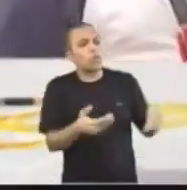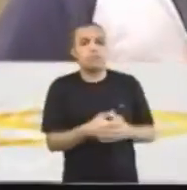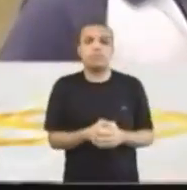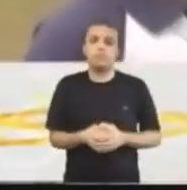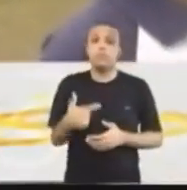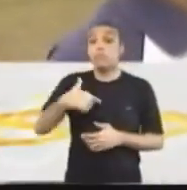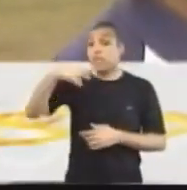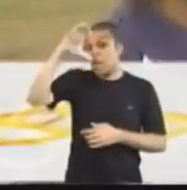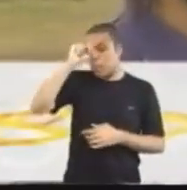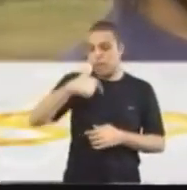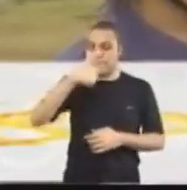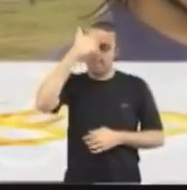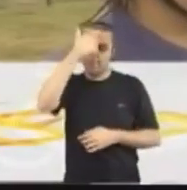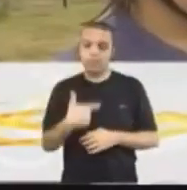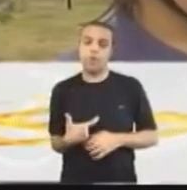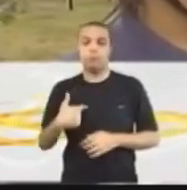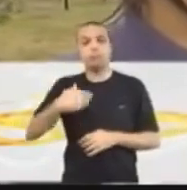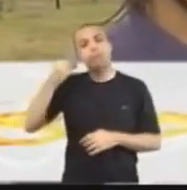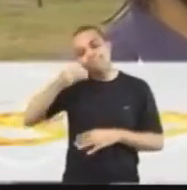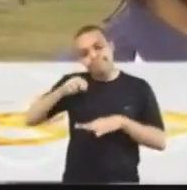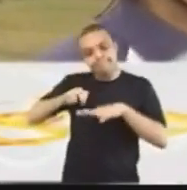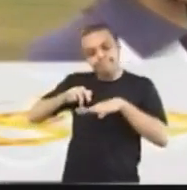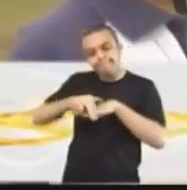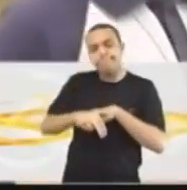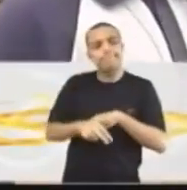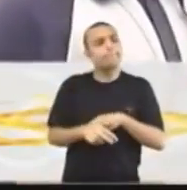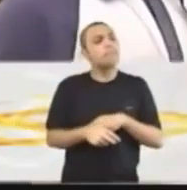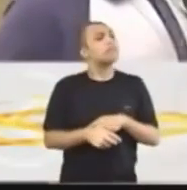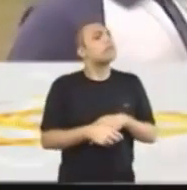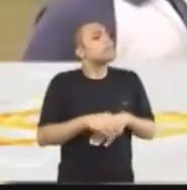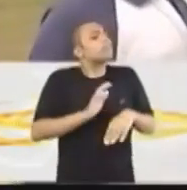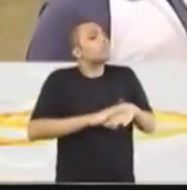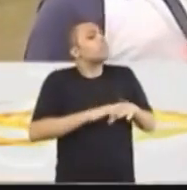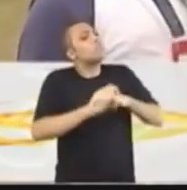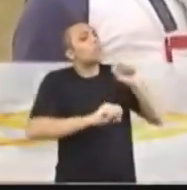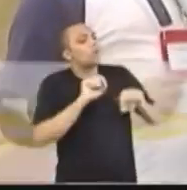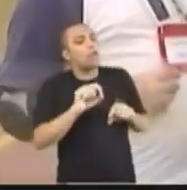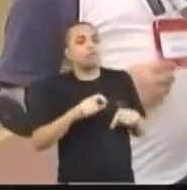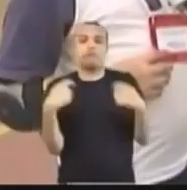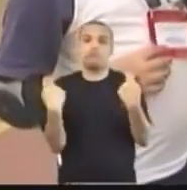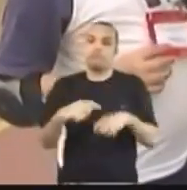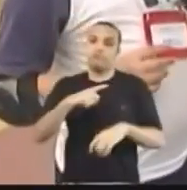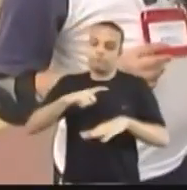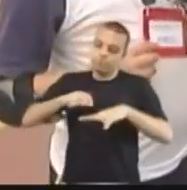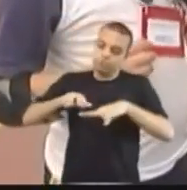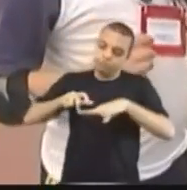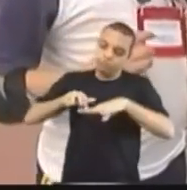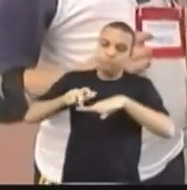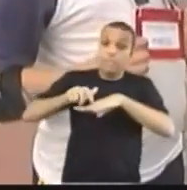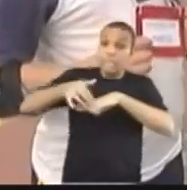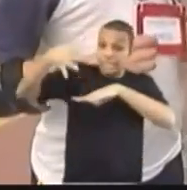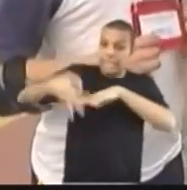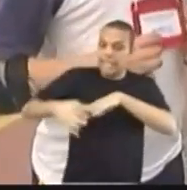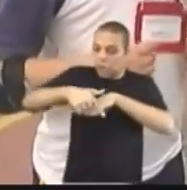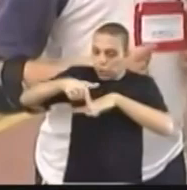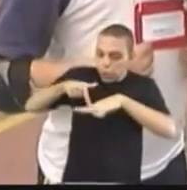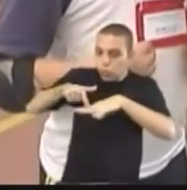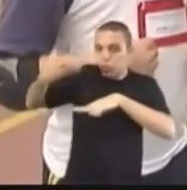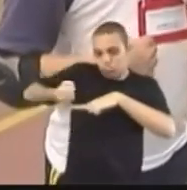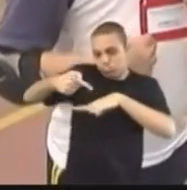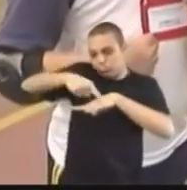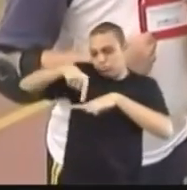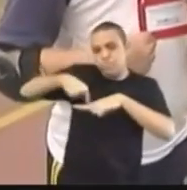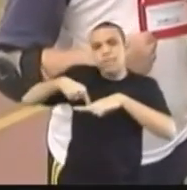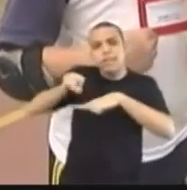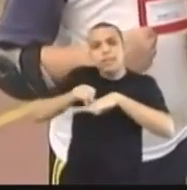o pedestre que que o pedestre precisa fazer ele precisa atravessar na faixa e tem que